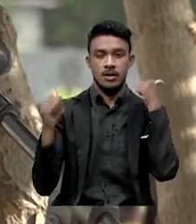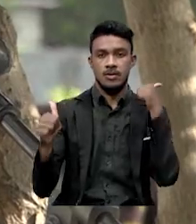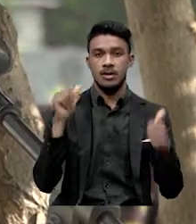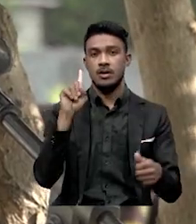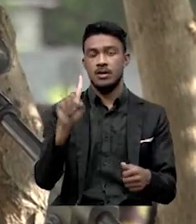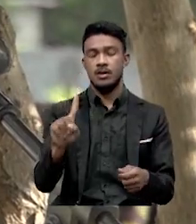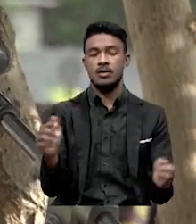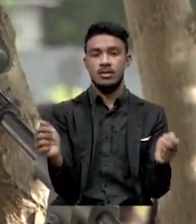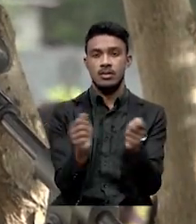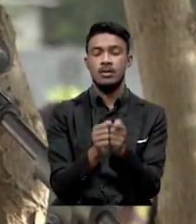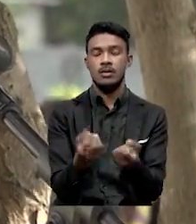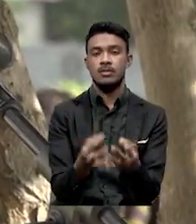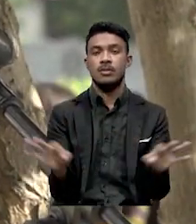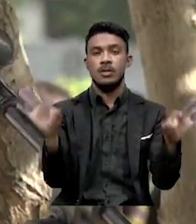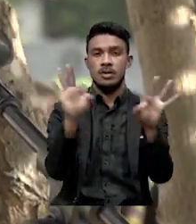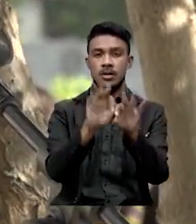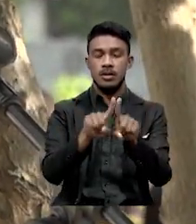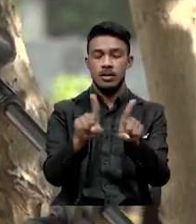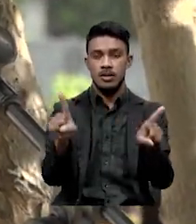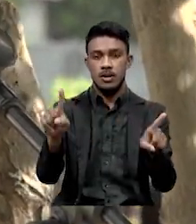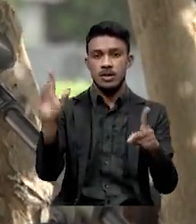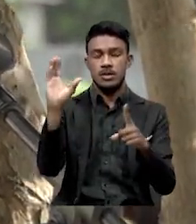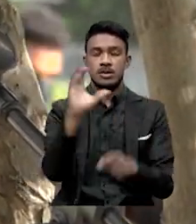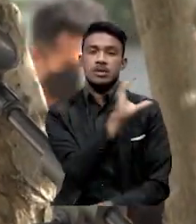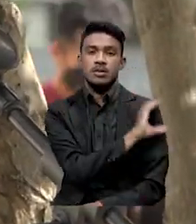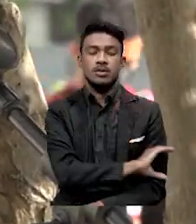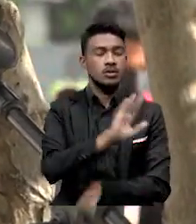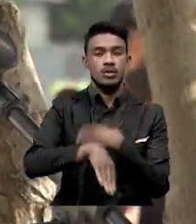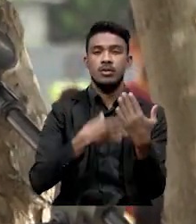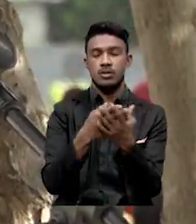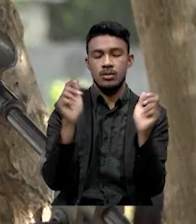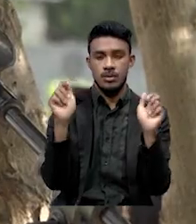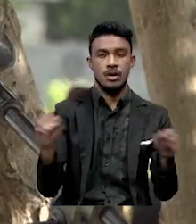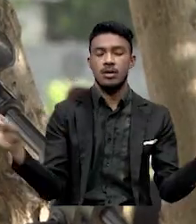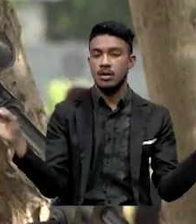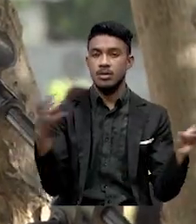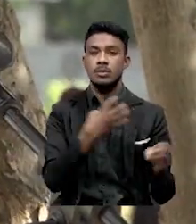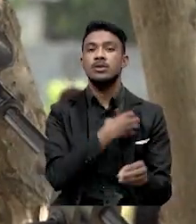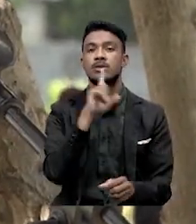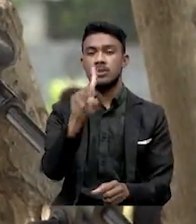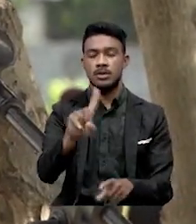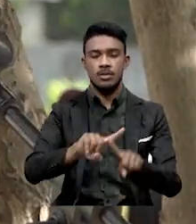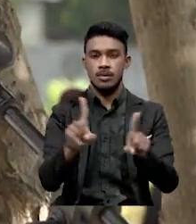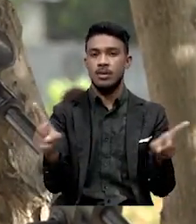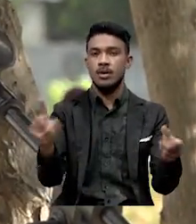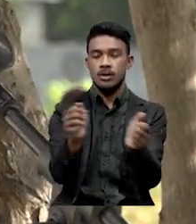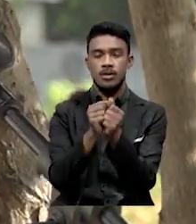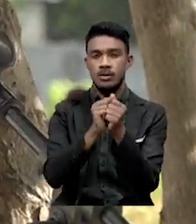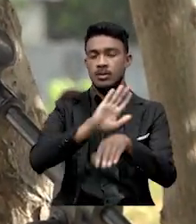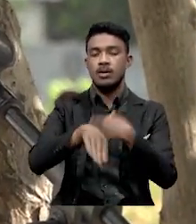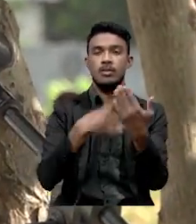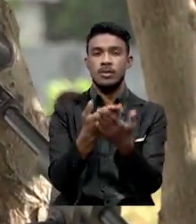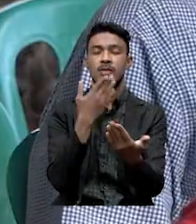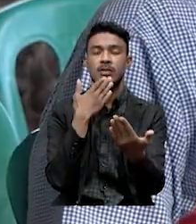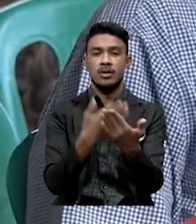o jogo é importante ela, mas a segurança é tudo de Lima. Lá os polícias vêm aquela, feita a moto, pela segurança de todo, se aqui